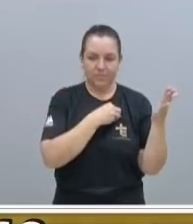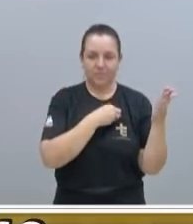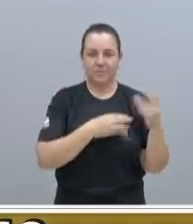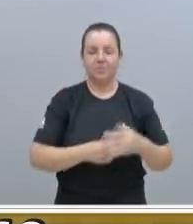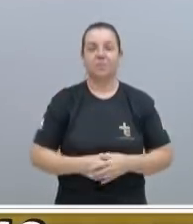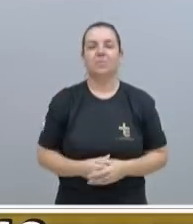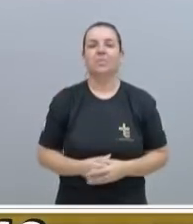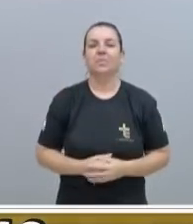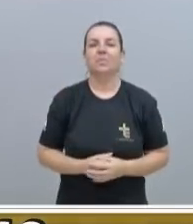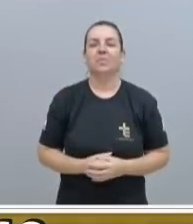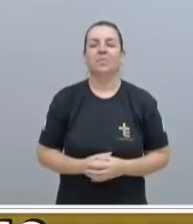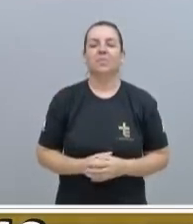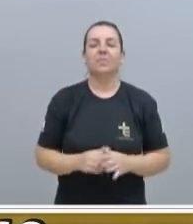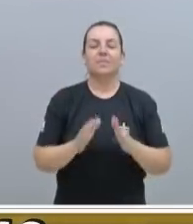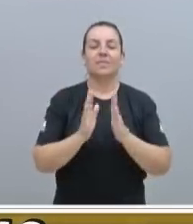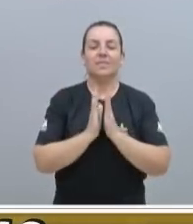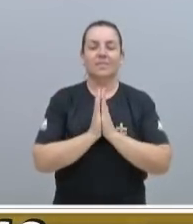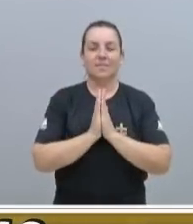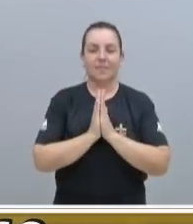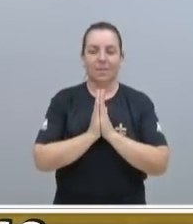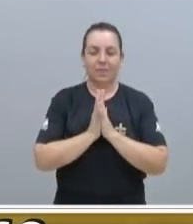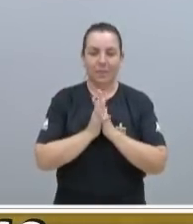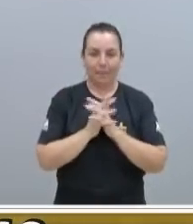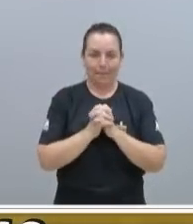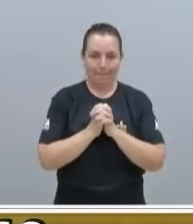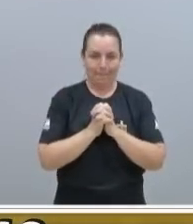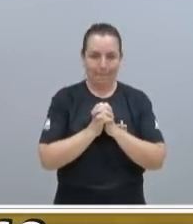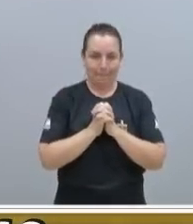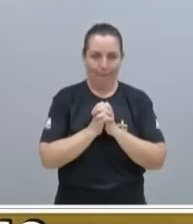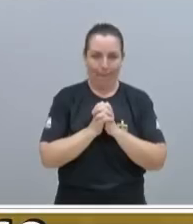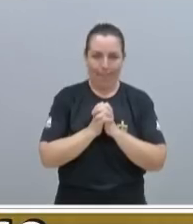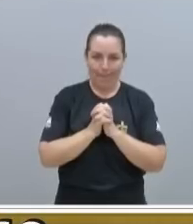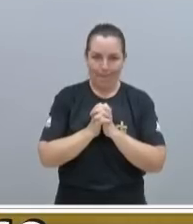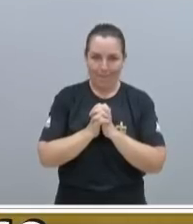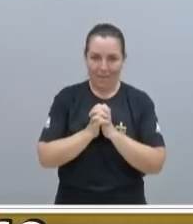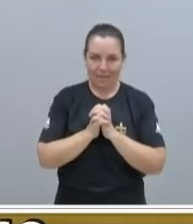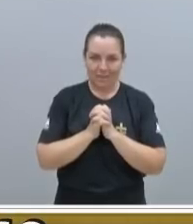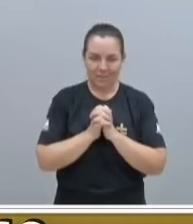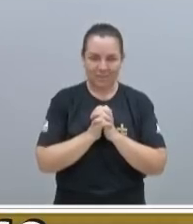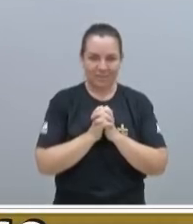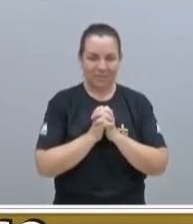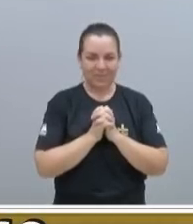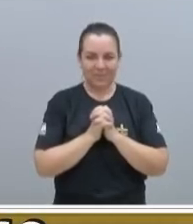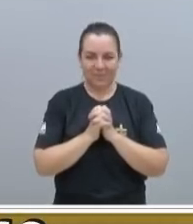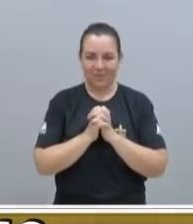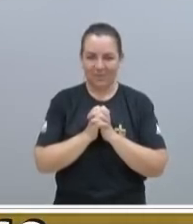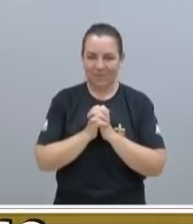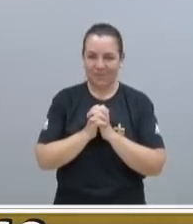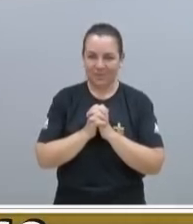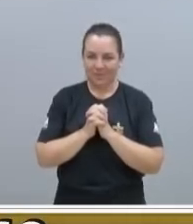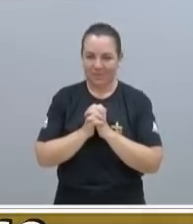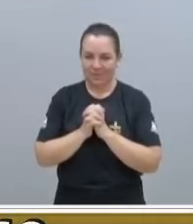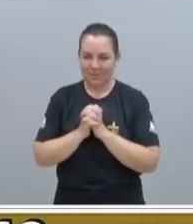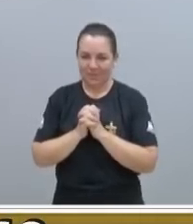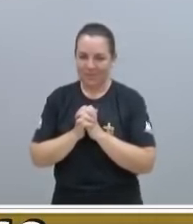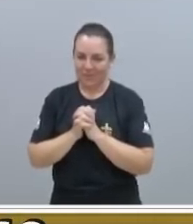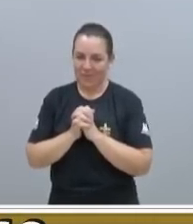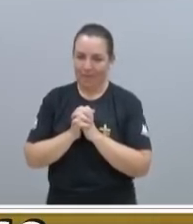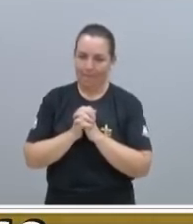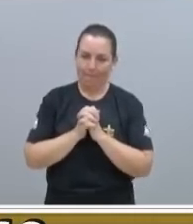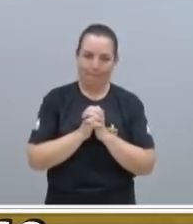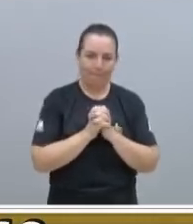nossos pecados nem queriam sentar por favor cantemos família que reza unida